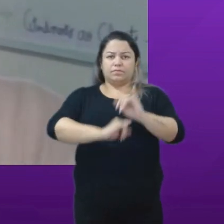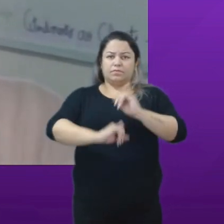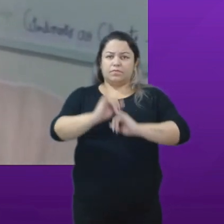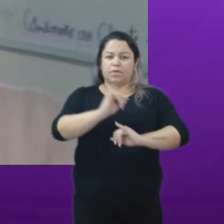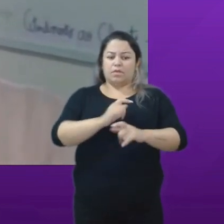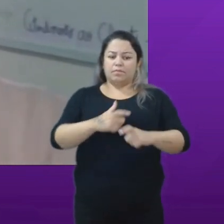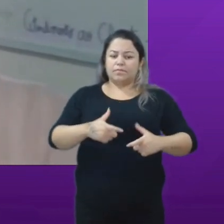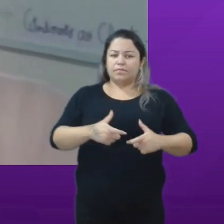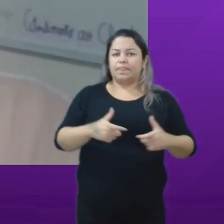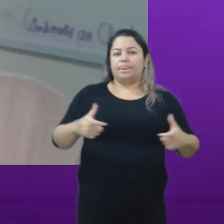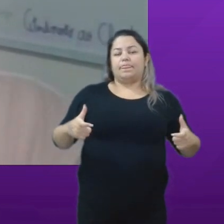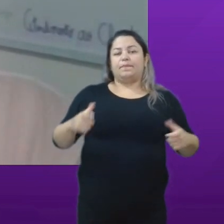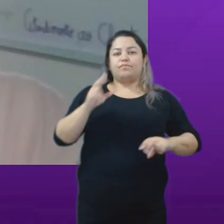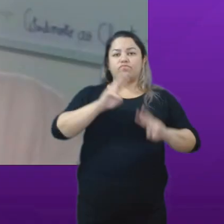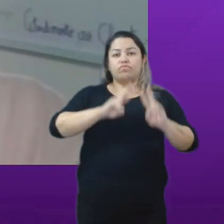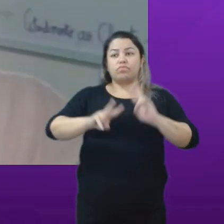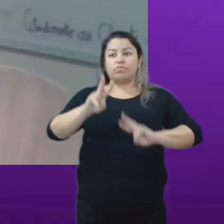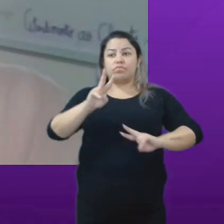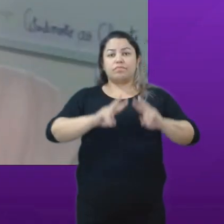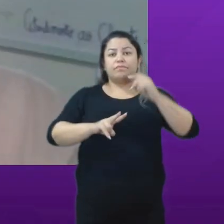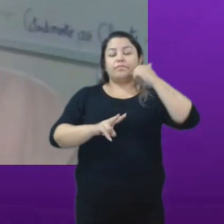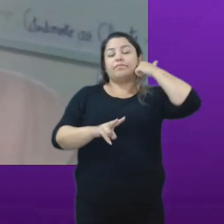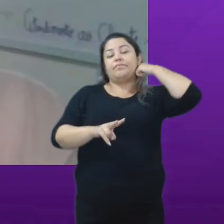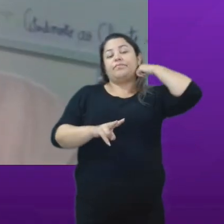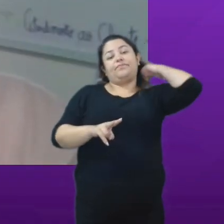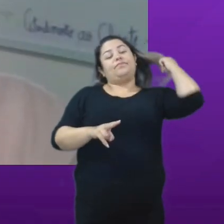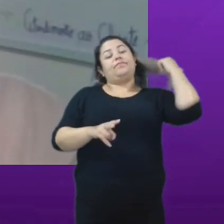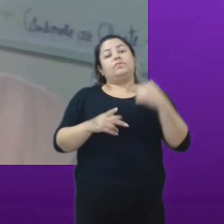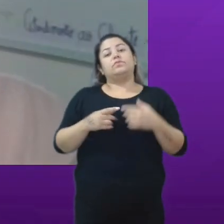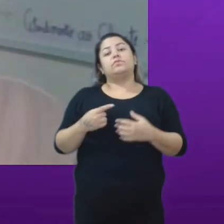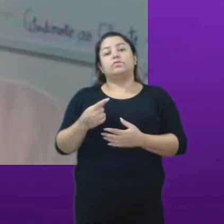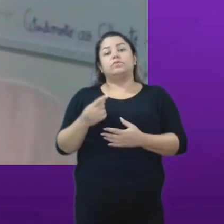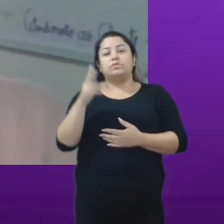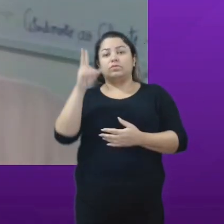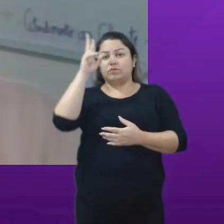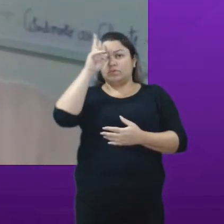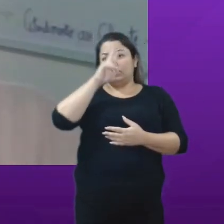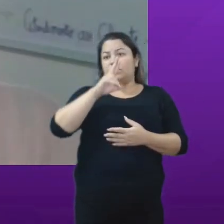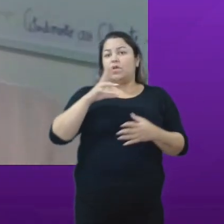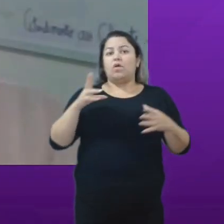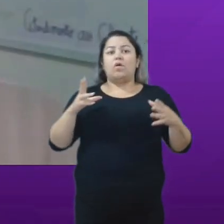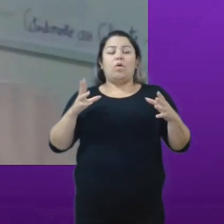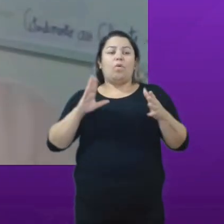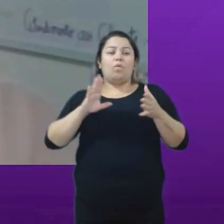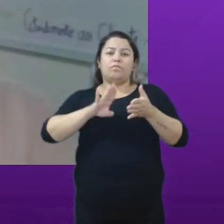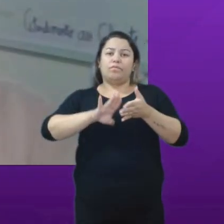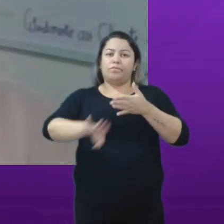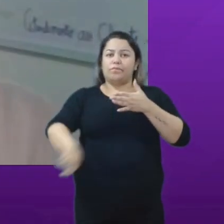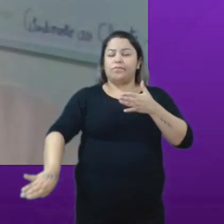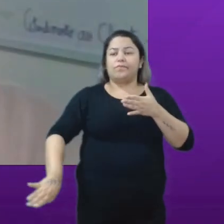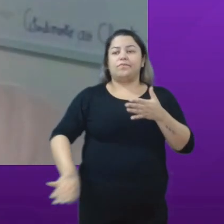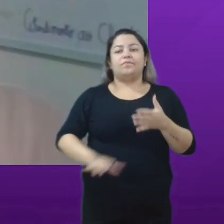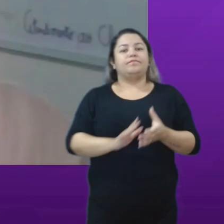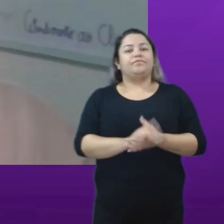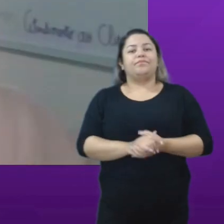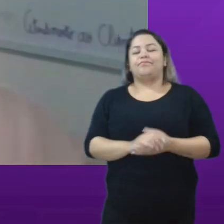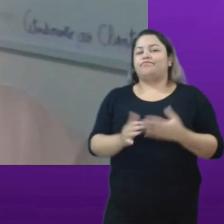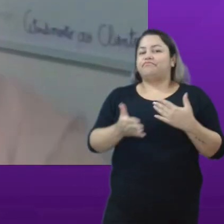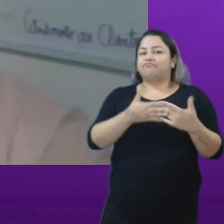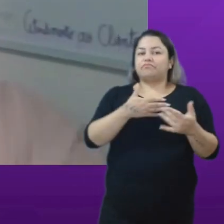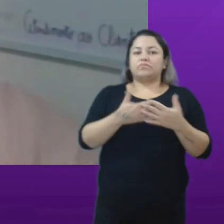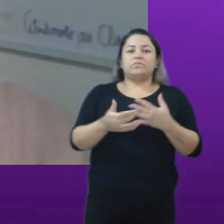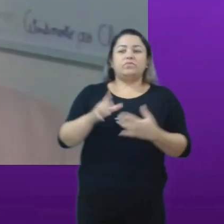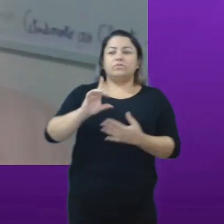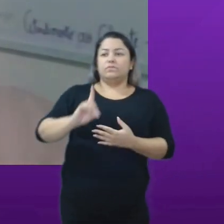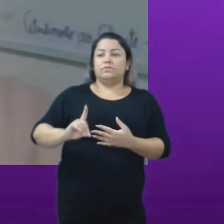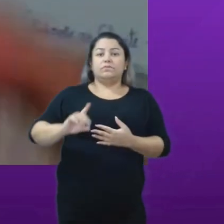dar visibilidade àquelas nossas demandas que historicamente são apagadas por, enfim, seja pela direita ou pela esquerda,